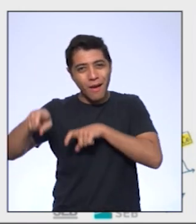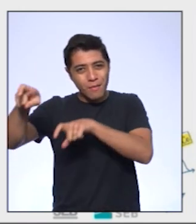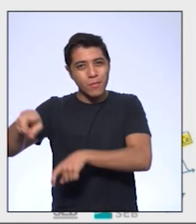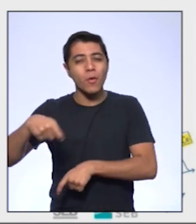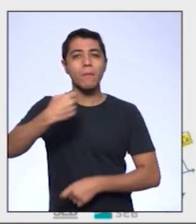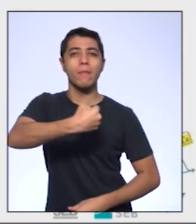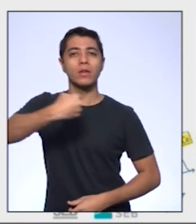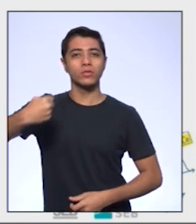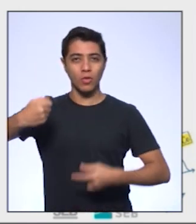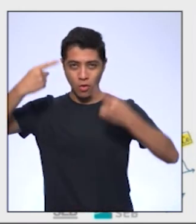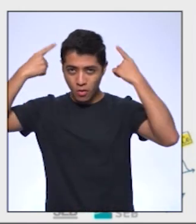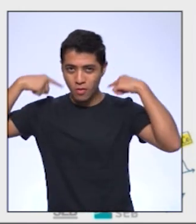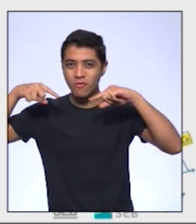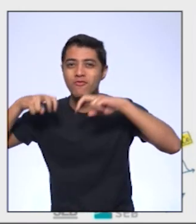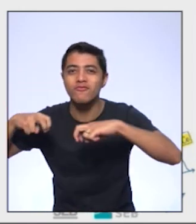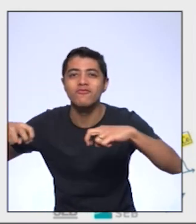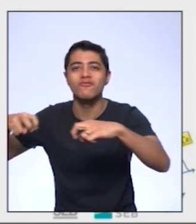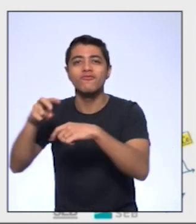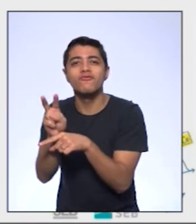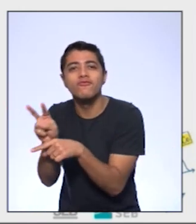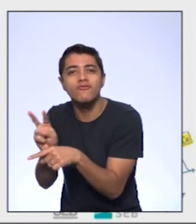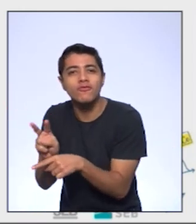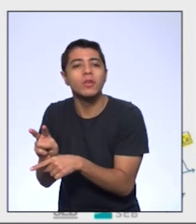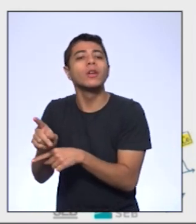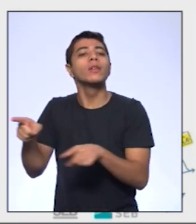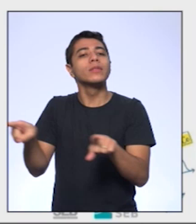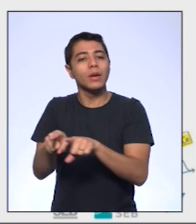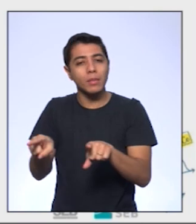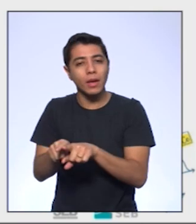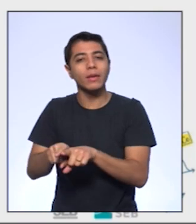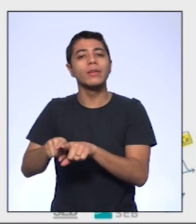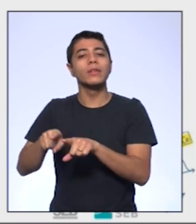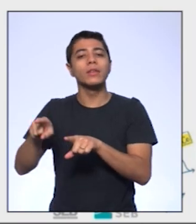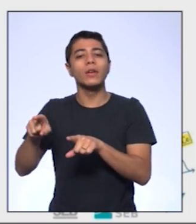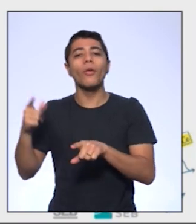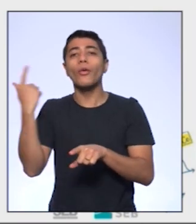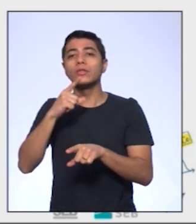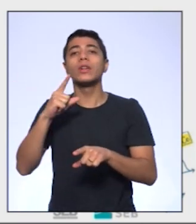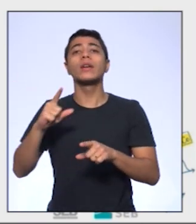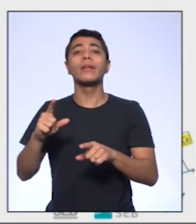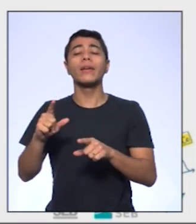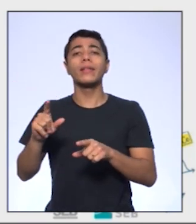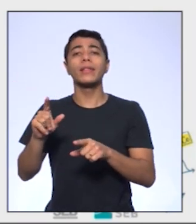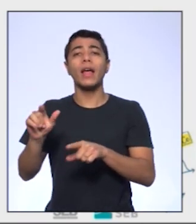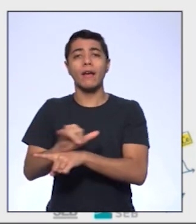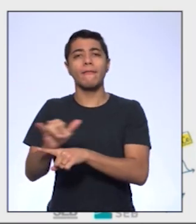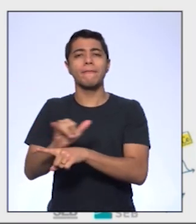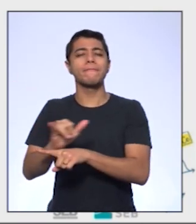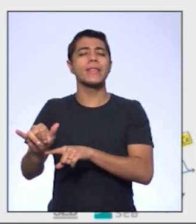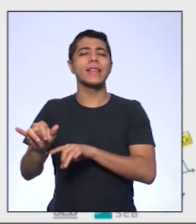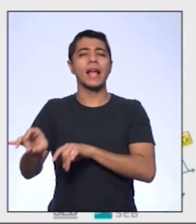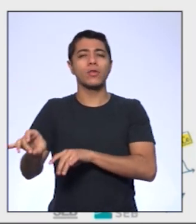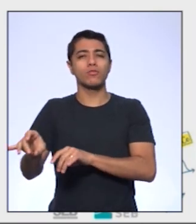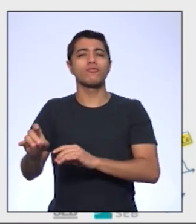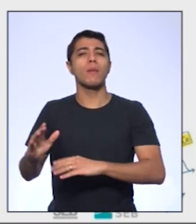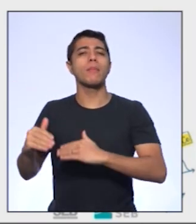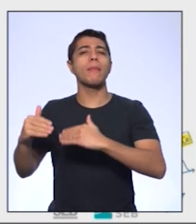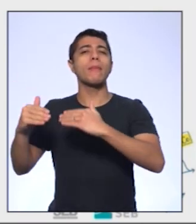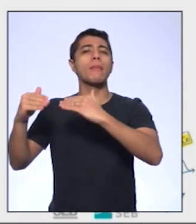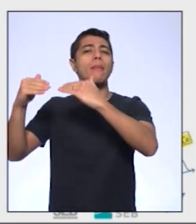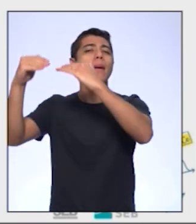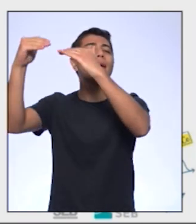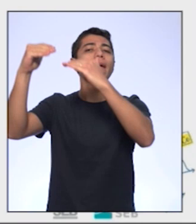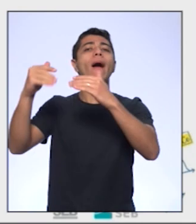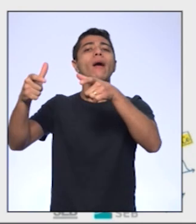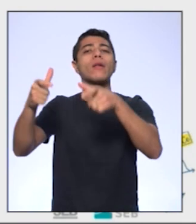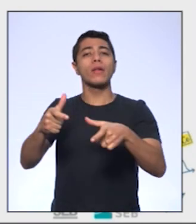ou seja, melhora de produção, e avanço técnico na Europa Ocidental feudal. Lembrando que, quando a gente fala de Europa Ocidental feudal,